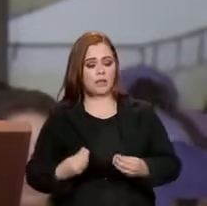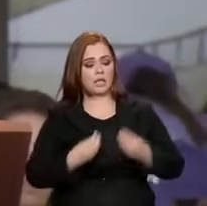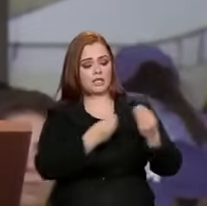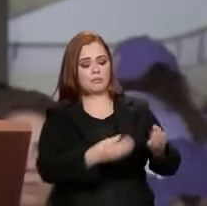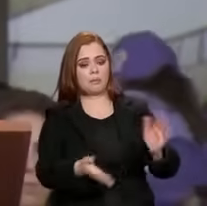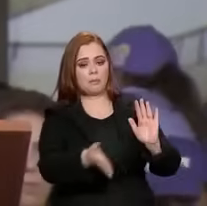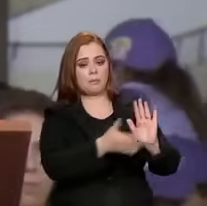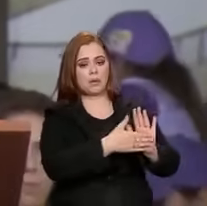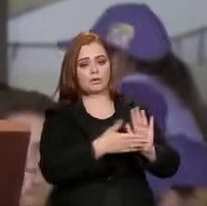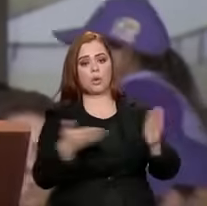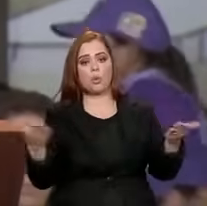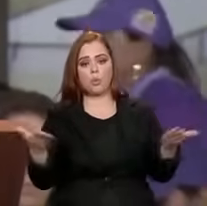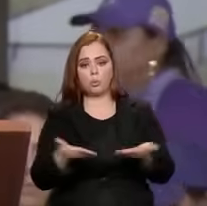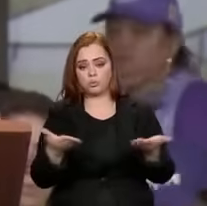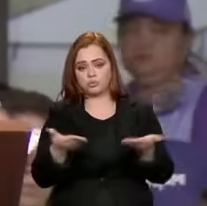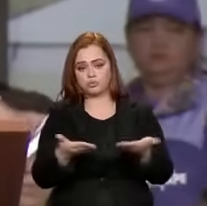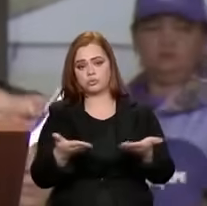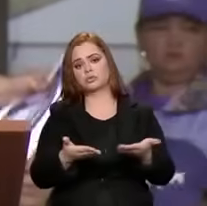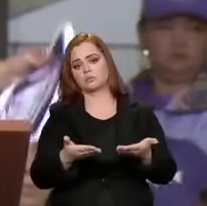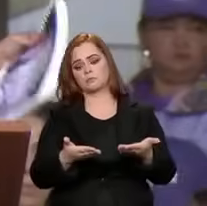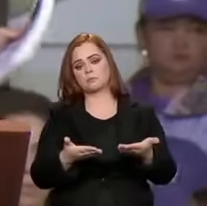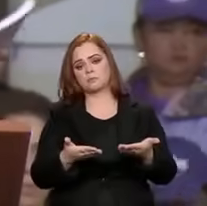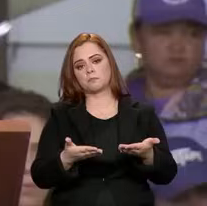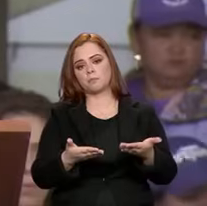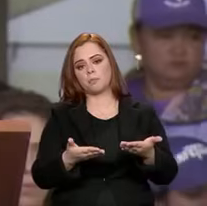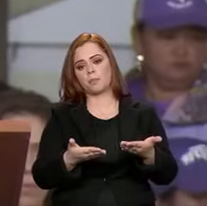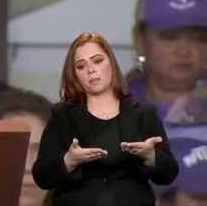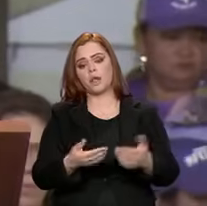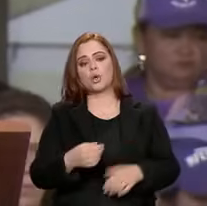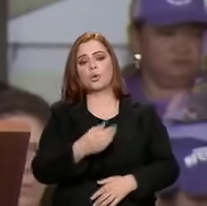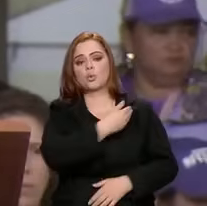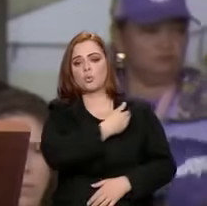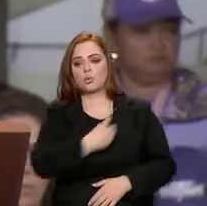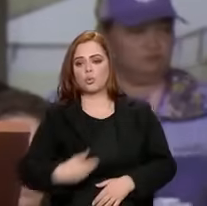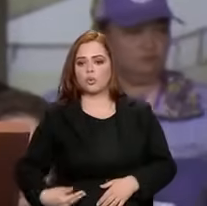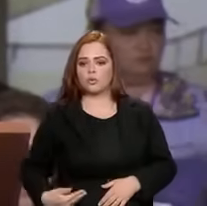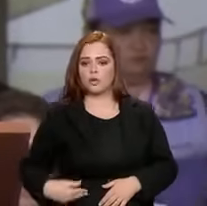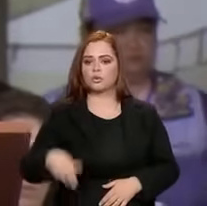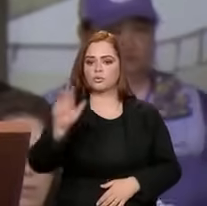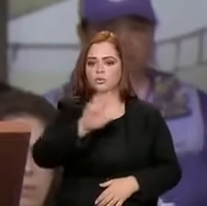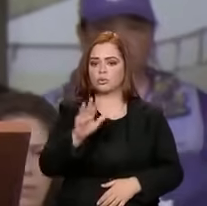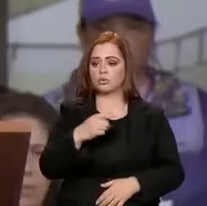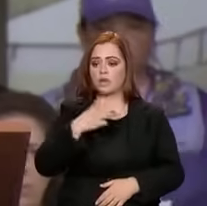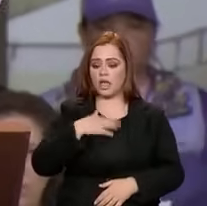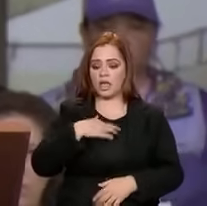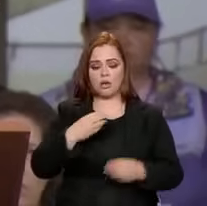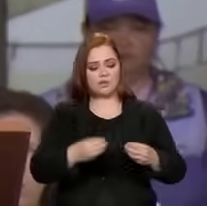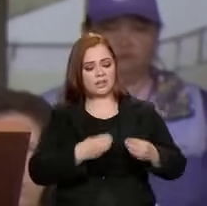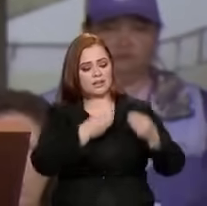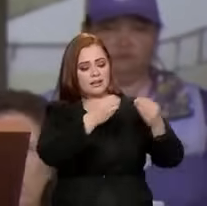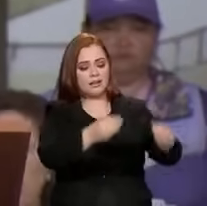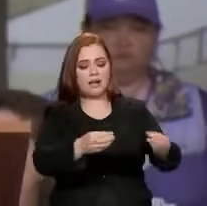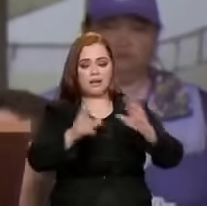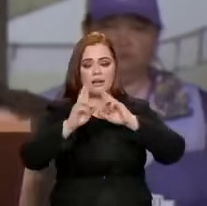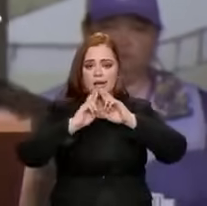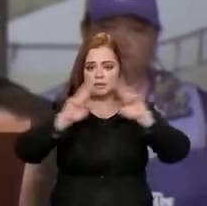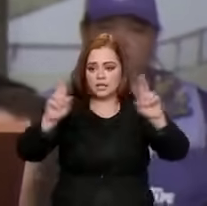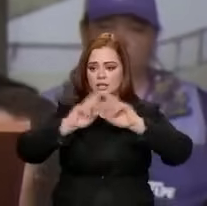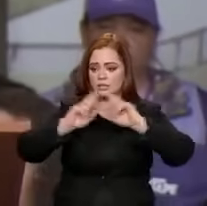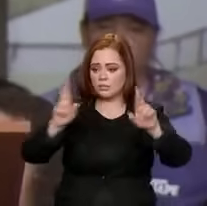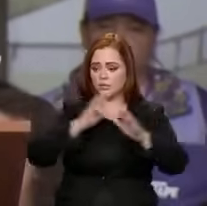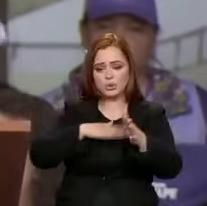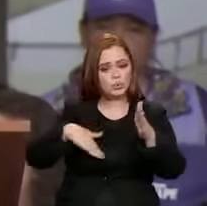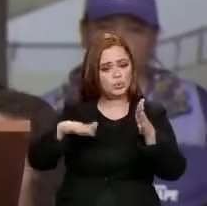que hoje em nome do governo do presidente Lula eu vou entregar as respostas do governo do